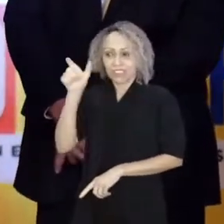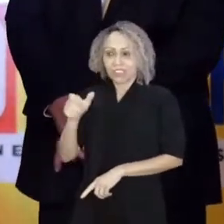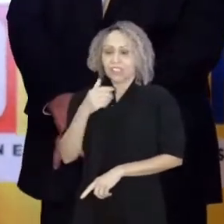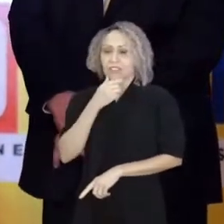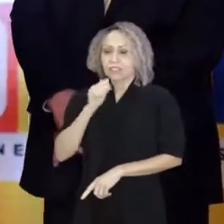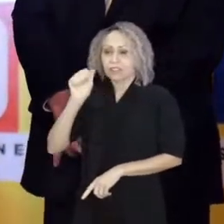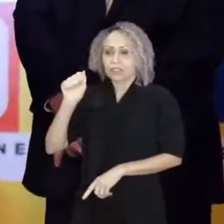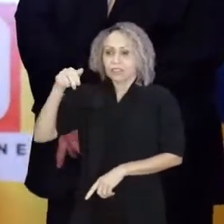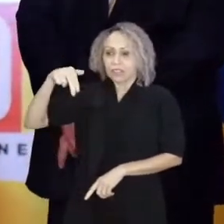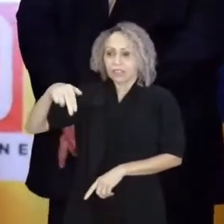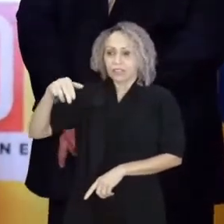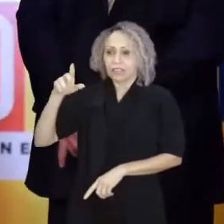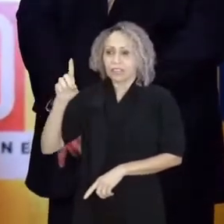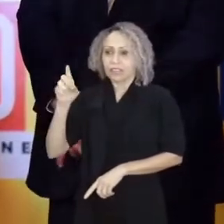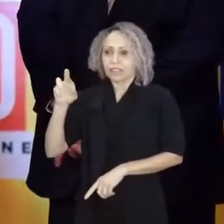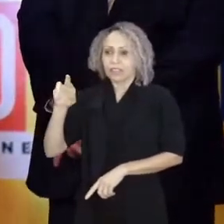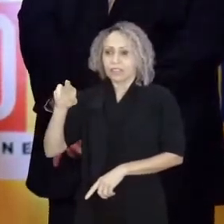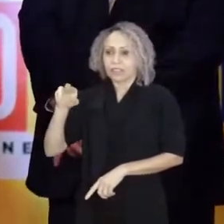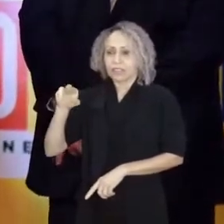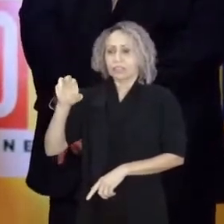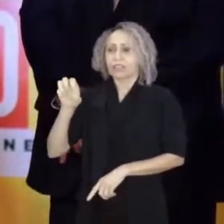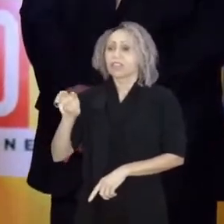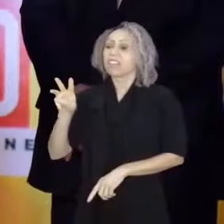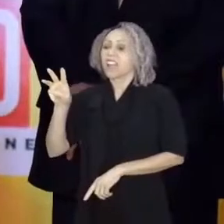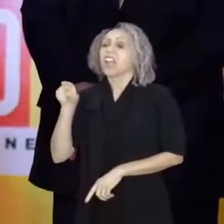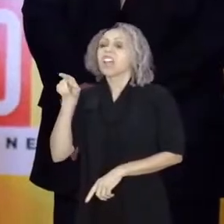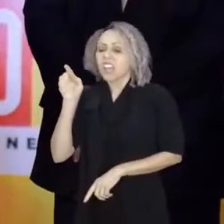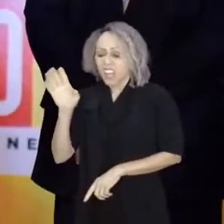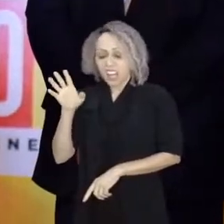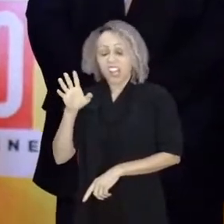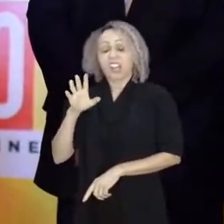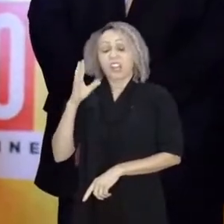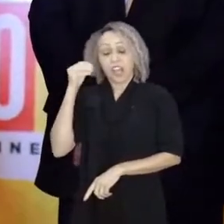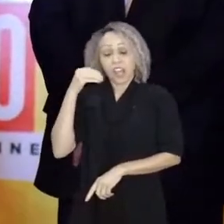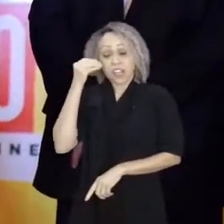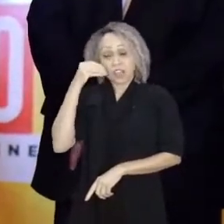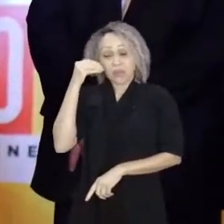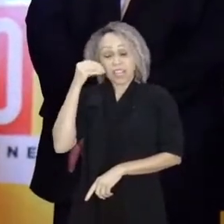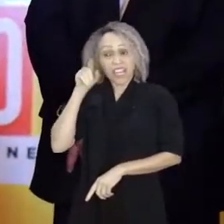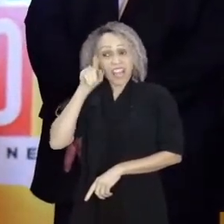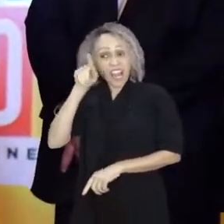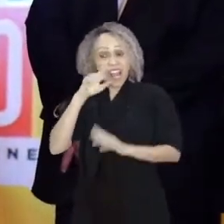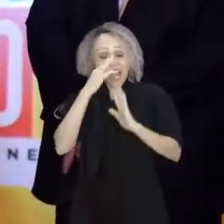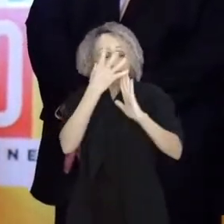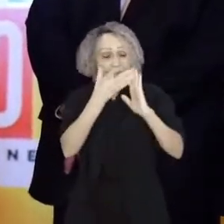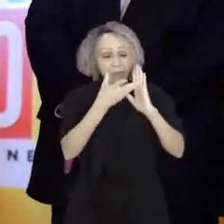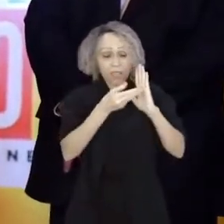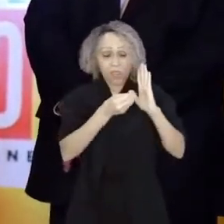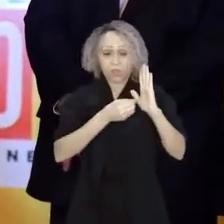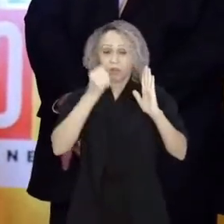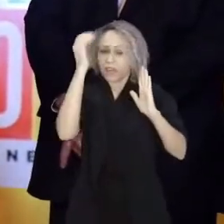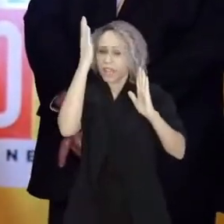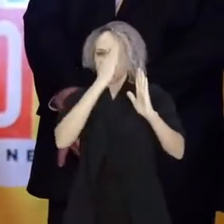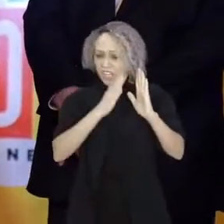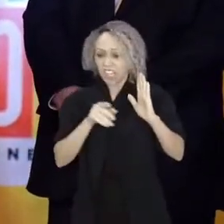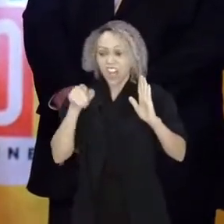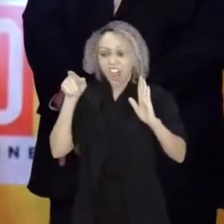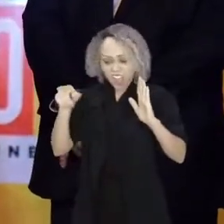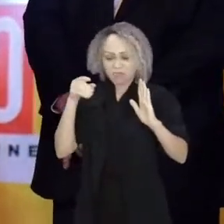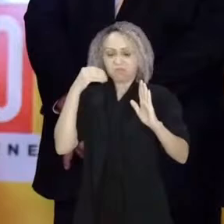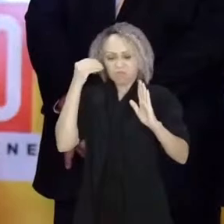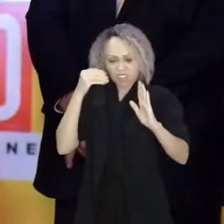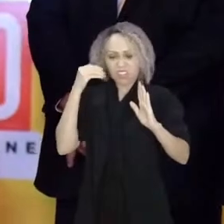Amazônia brasileira, que é uma área estratégica para esse governo e, portanto, para a segurança pública. E o delegado